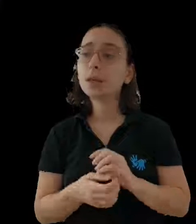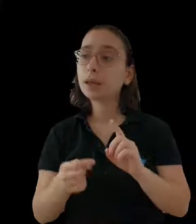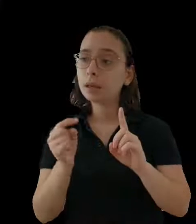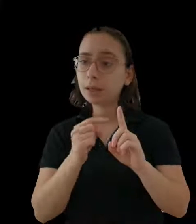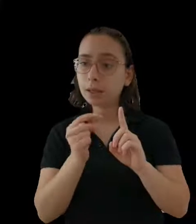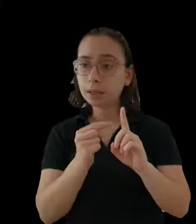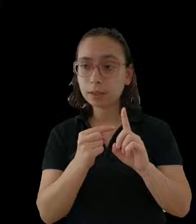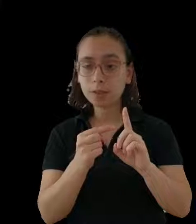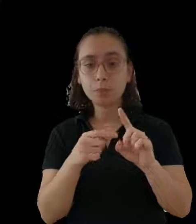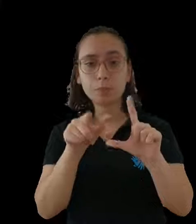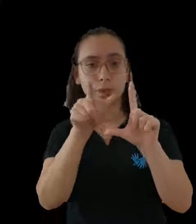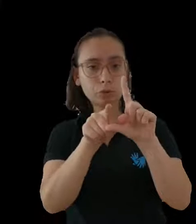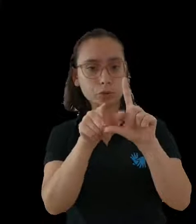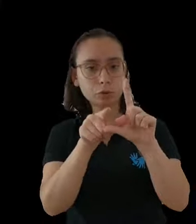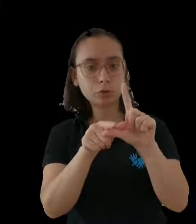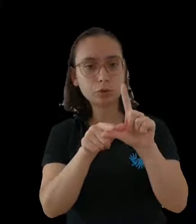que